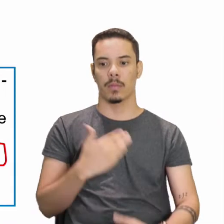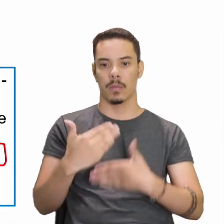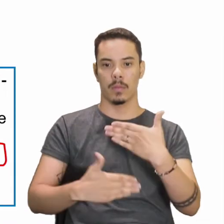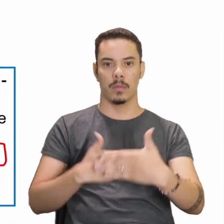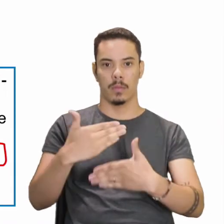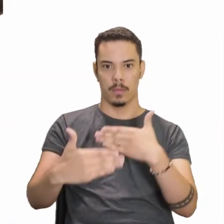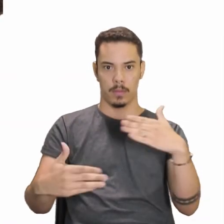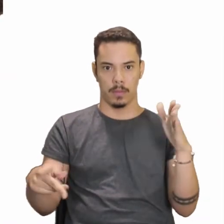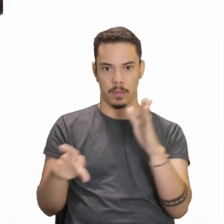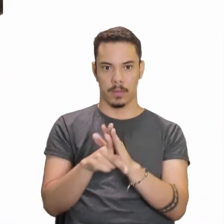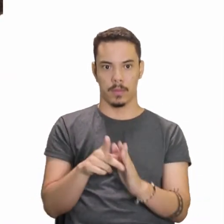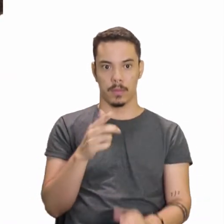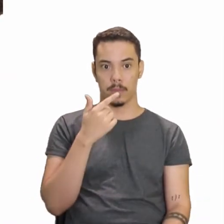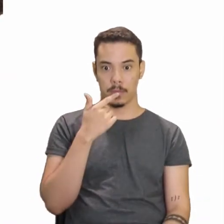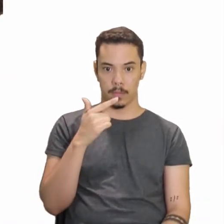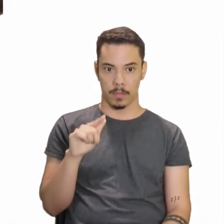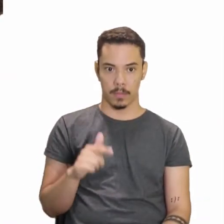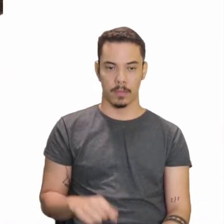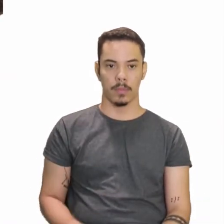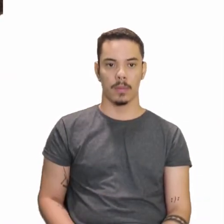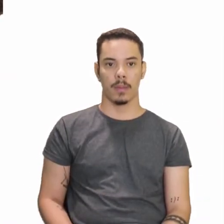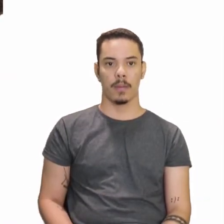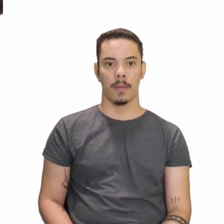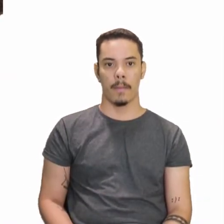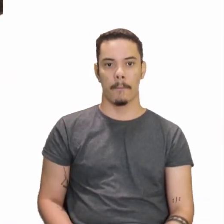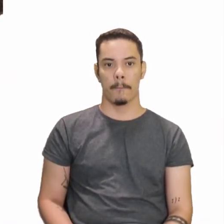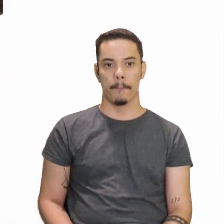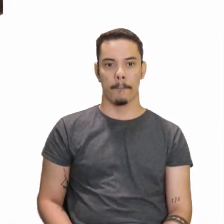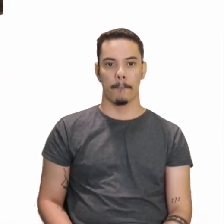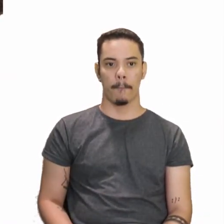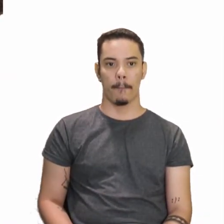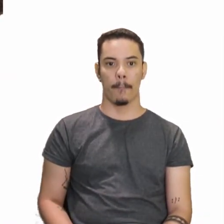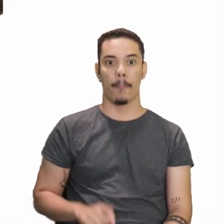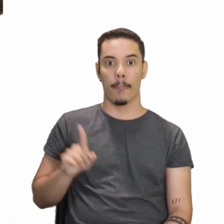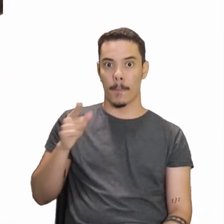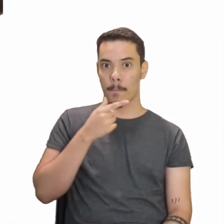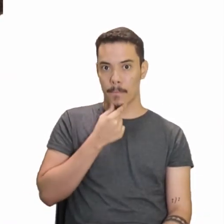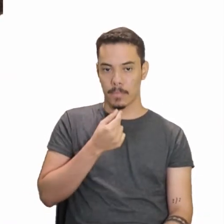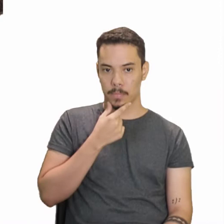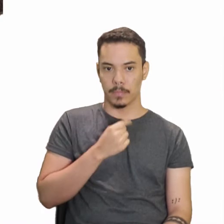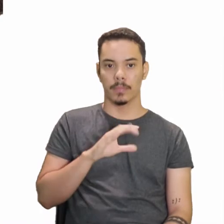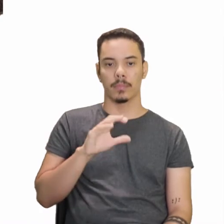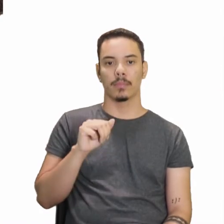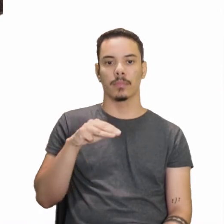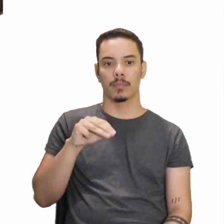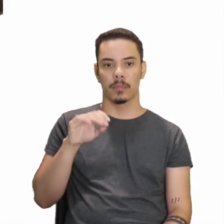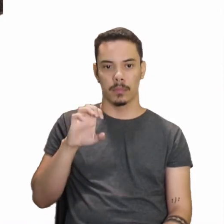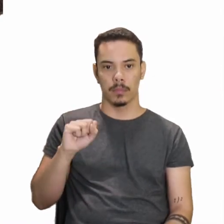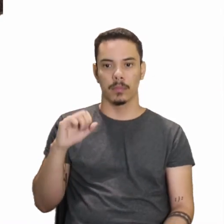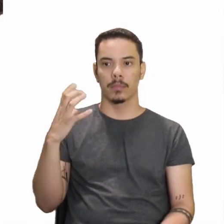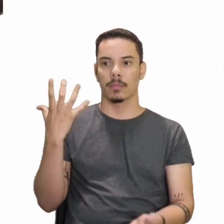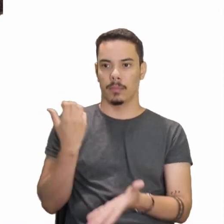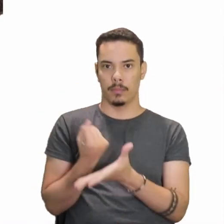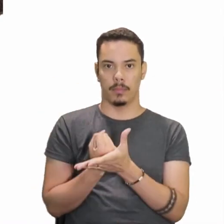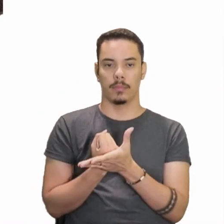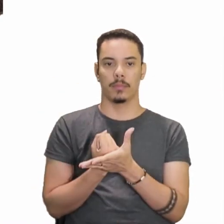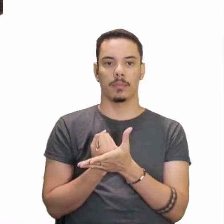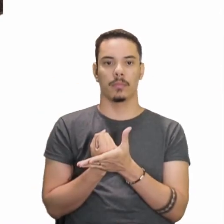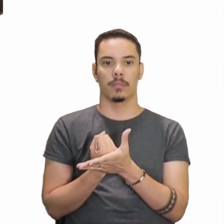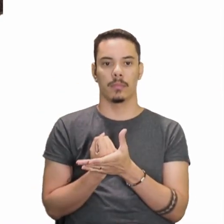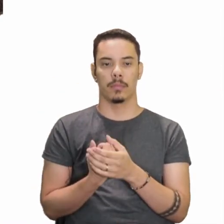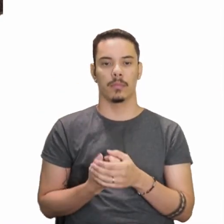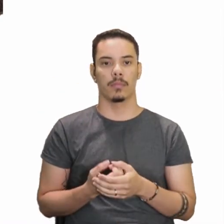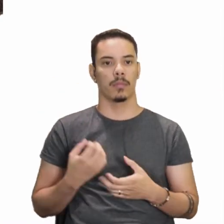portuguesa, ok? Bom, e aí falando, né, Camões, a gente traz aqui o registro, certo?